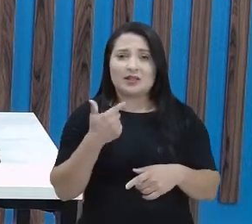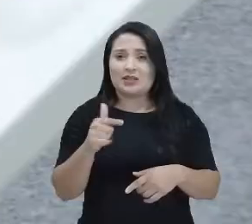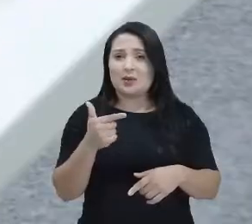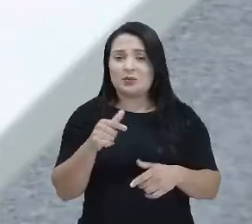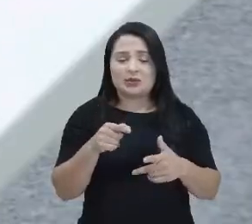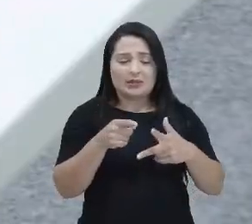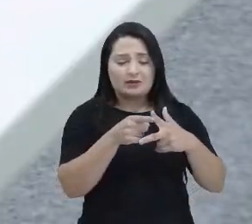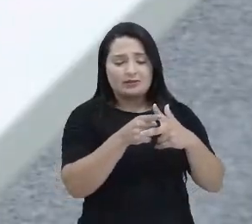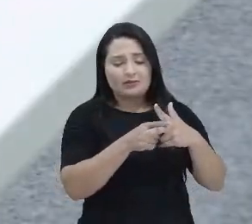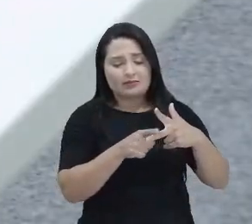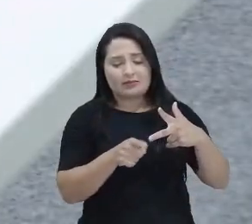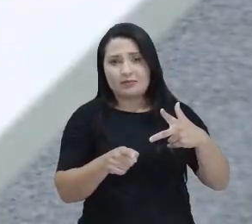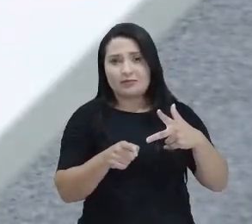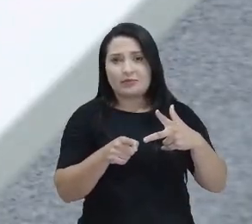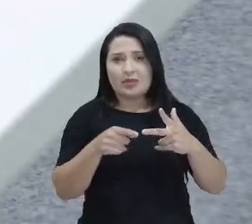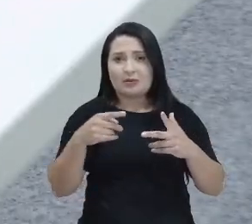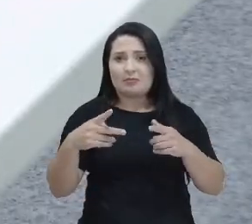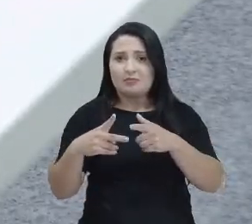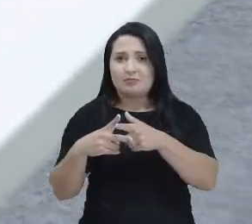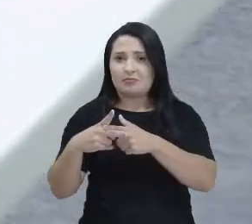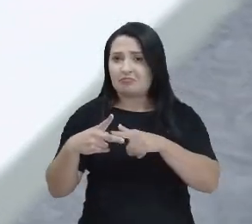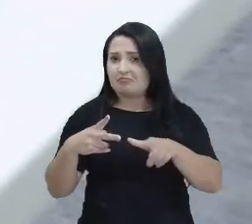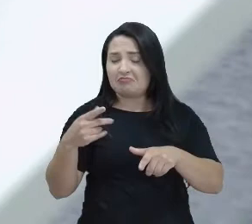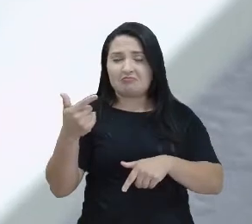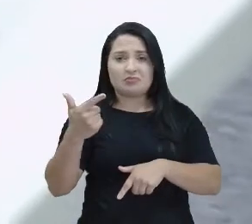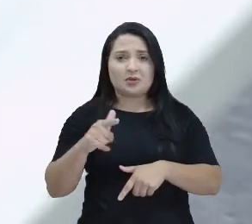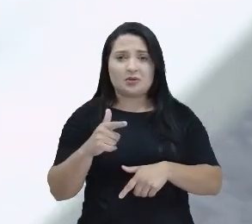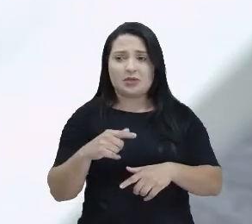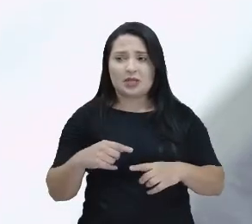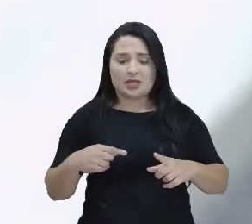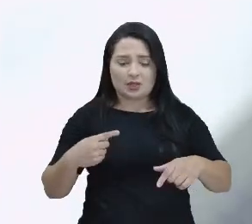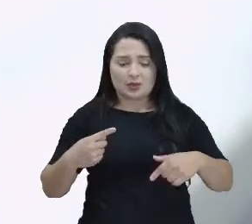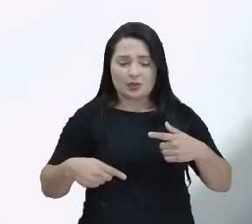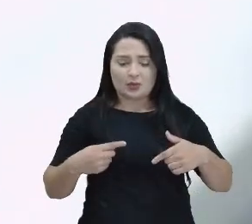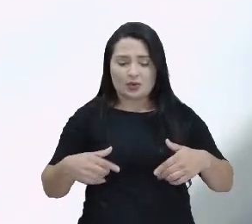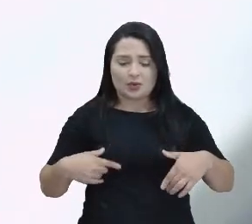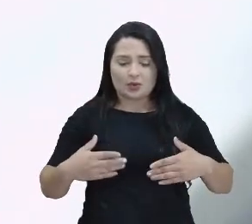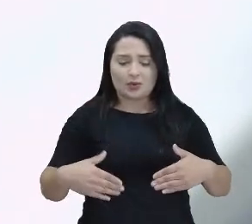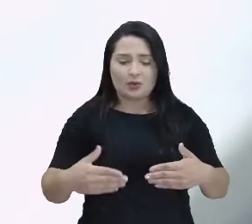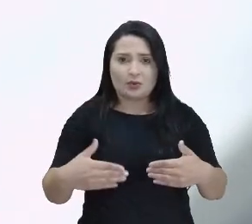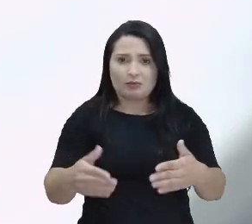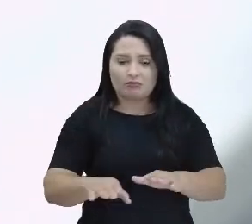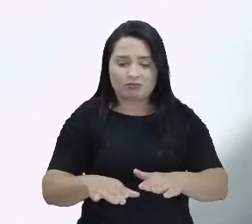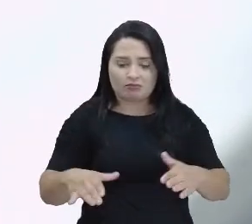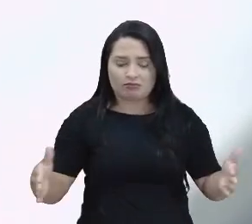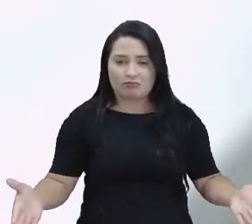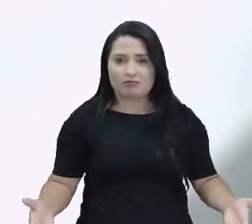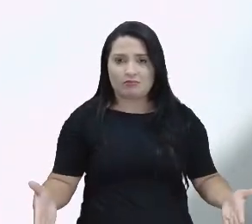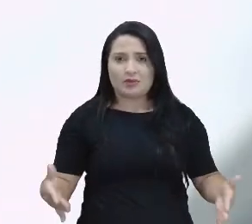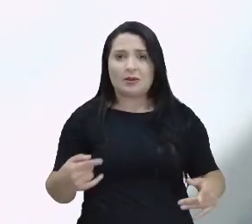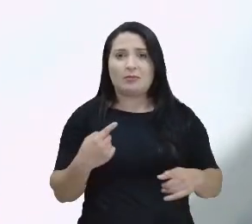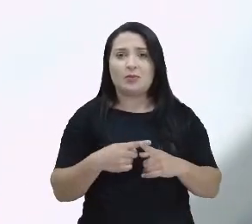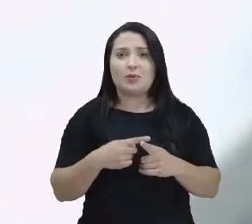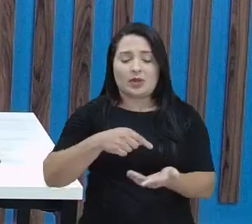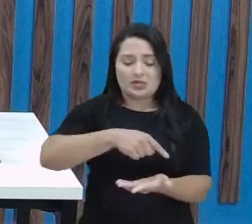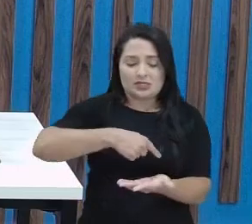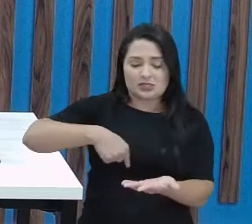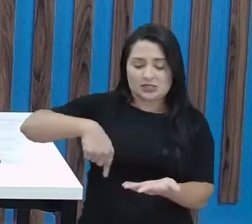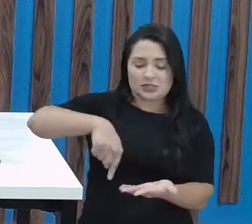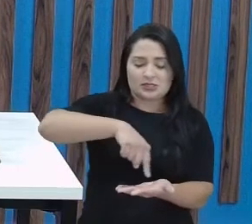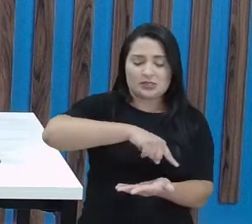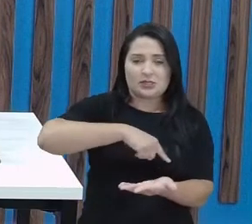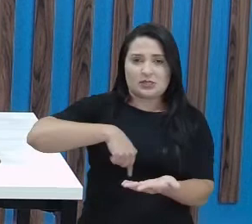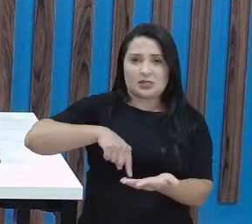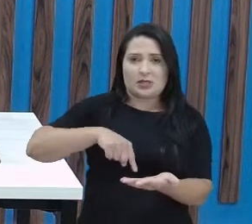uma figura que rola, porque as duas bases são circulares. Eu tenho 2 círculos aqui, ó,